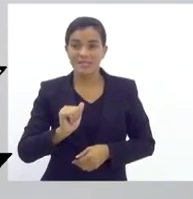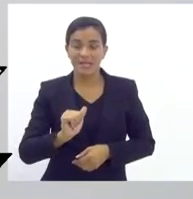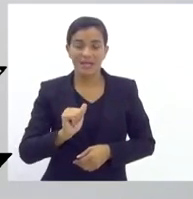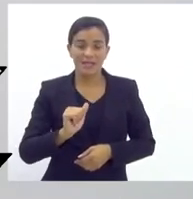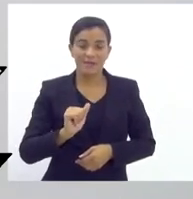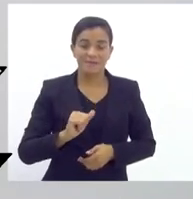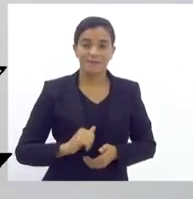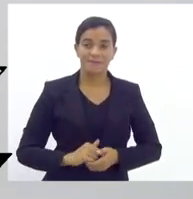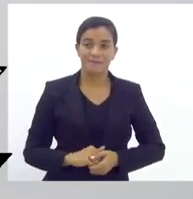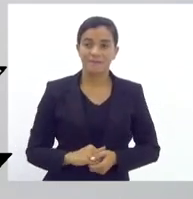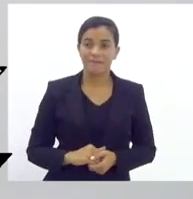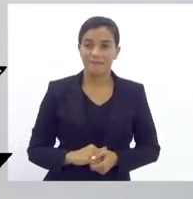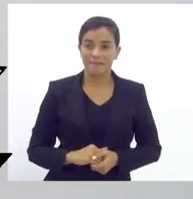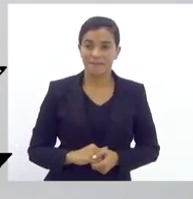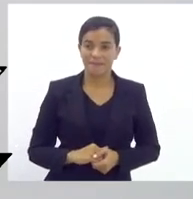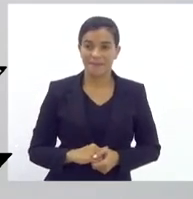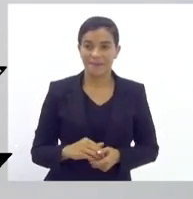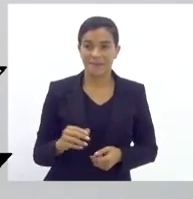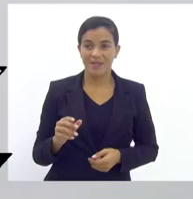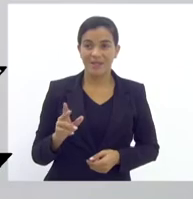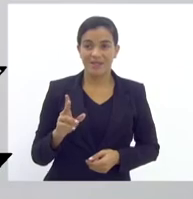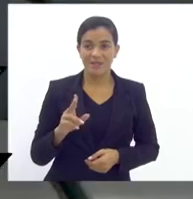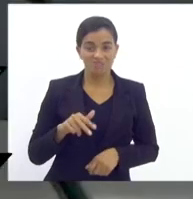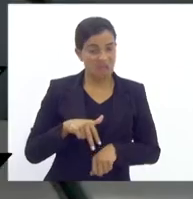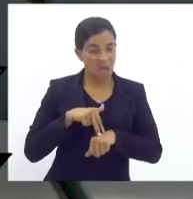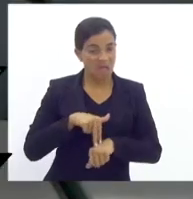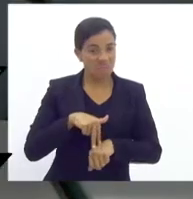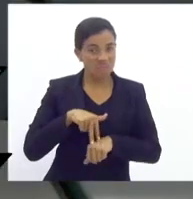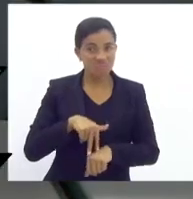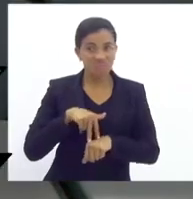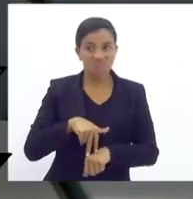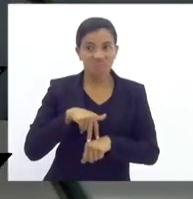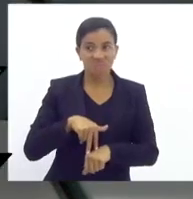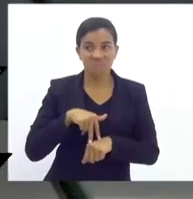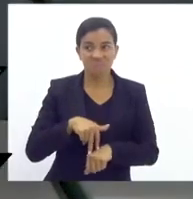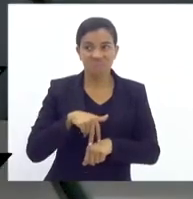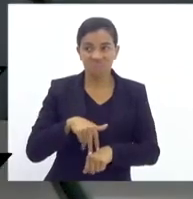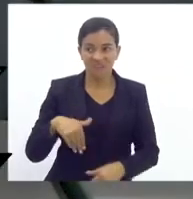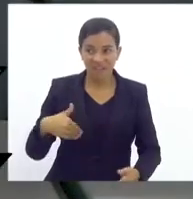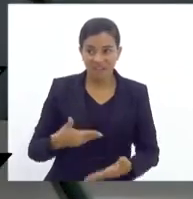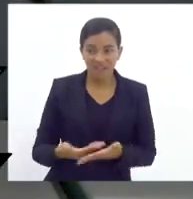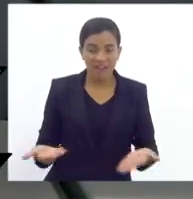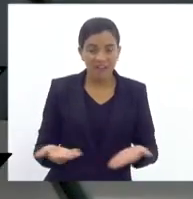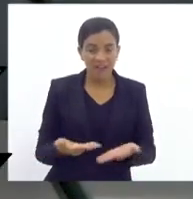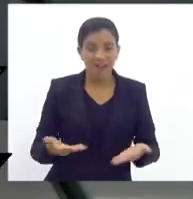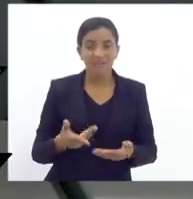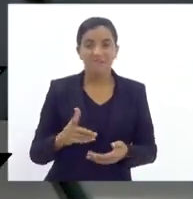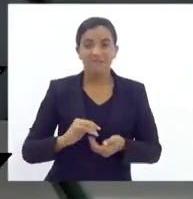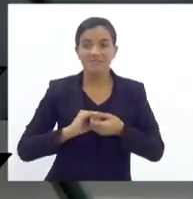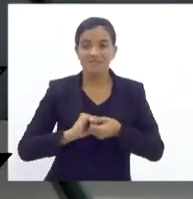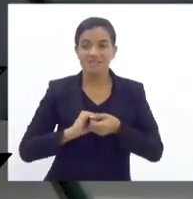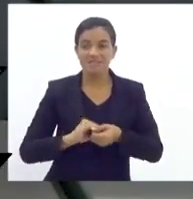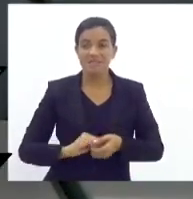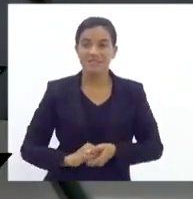aí resiliência está inscrita desde o início da audiência para fazer essa saudação gente